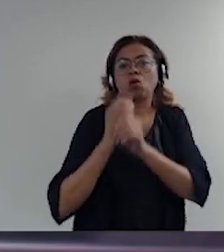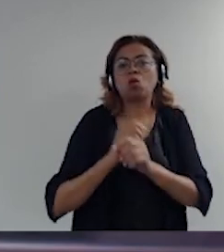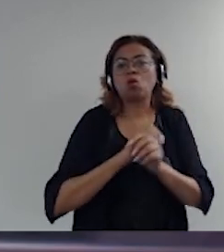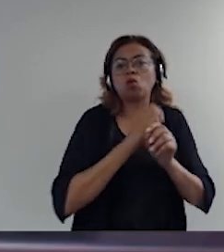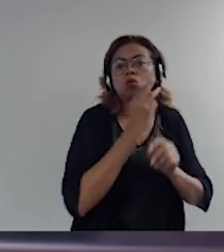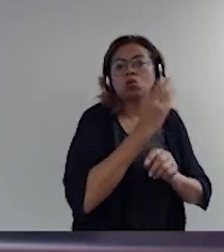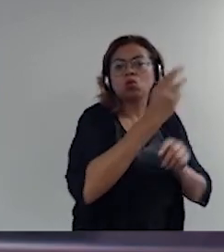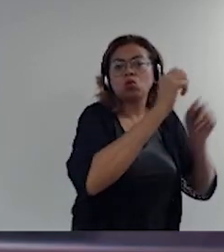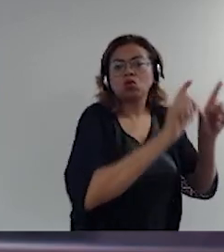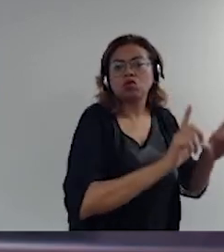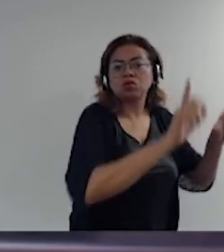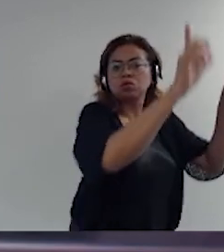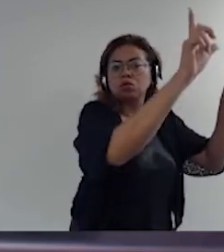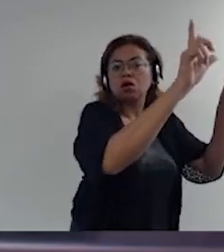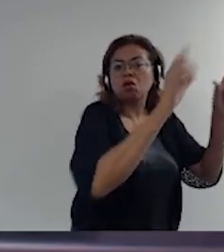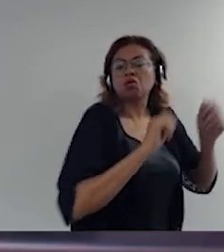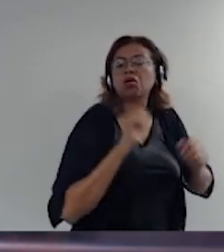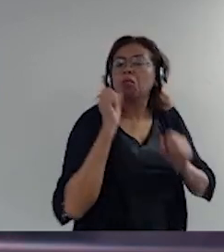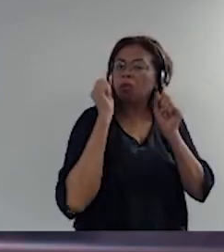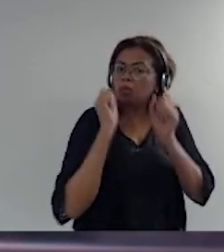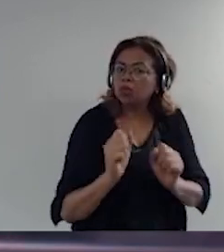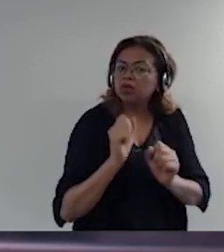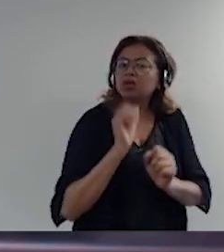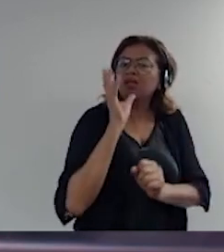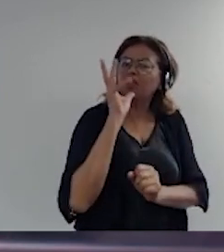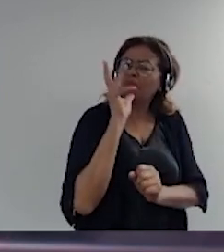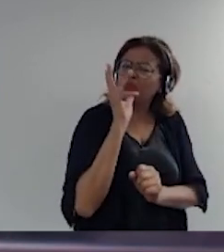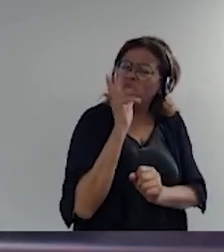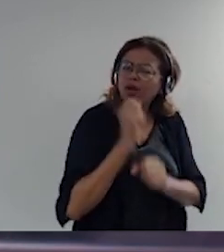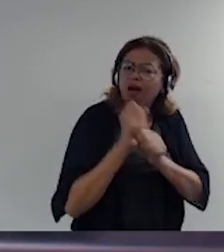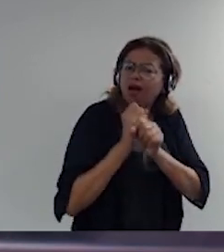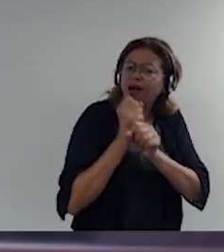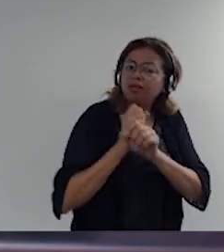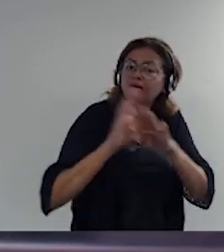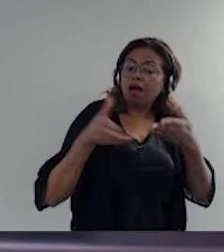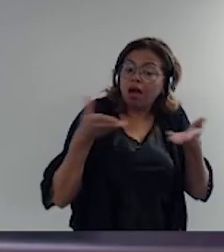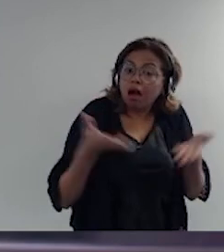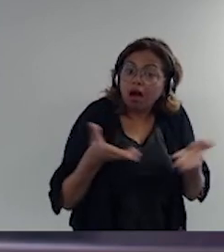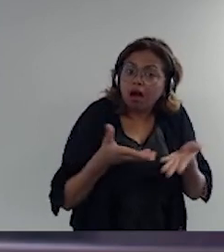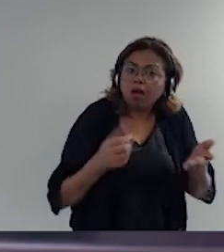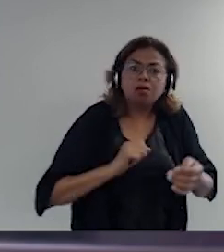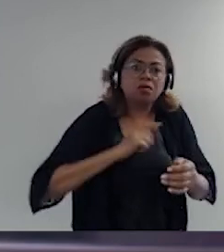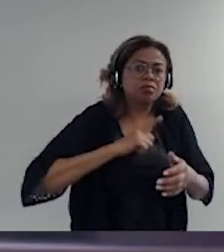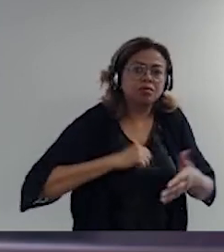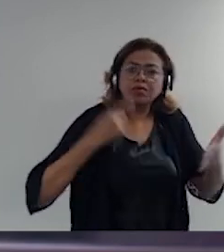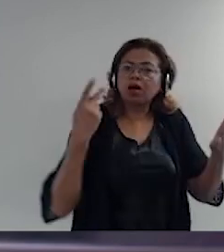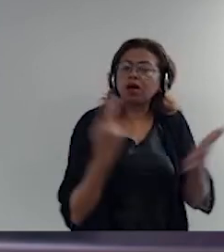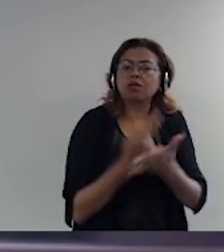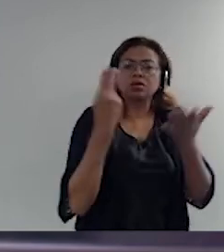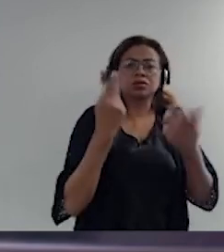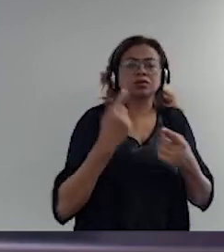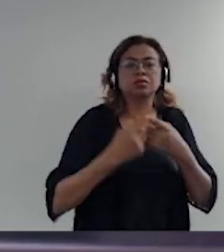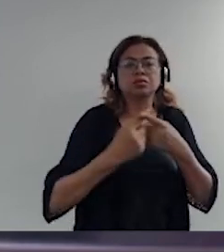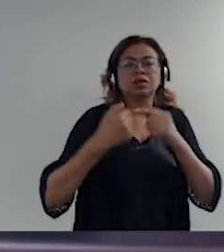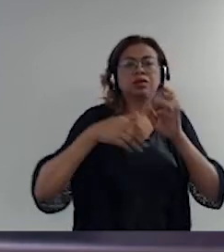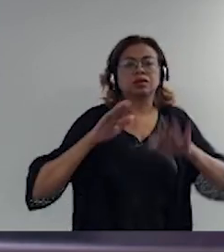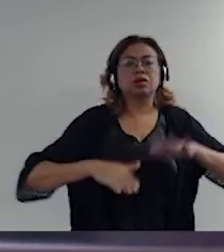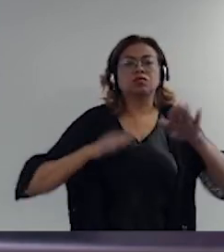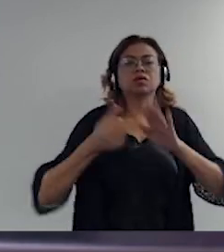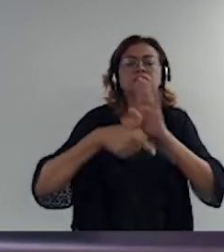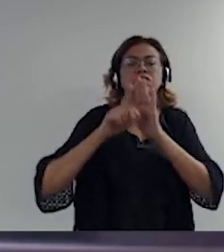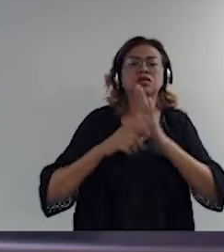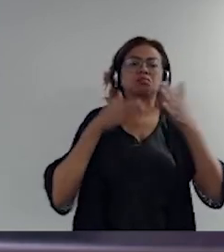você encurtou esse avanço que chegaria em algum momento, com maior debate, com maior resistência,